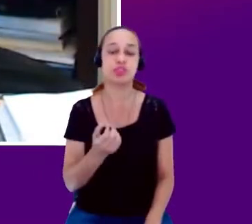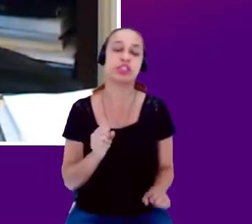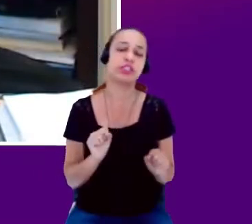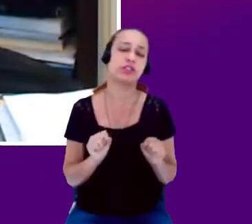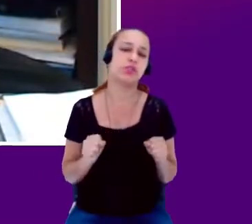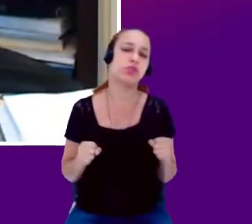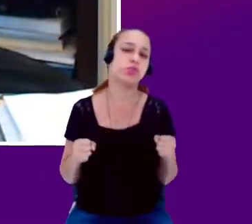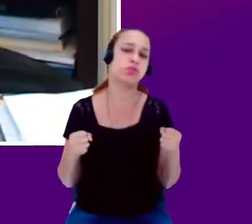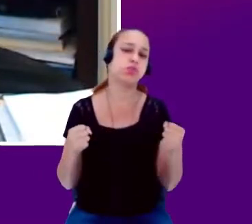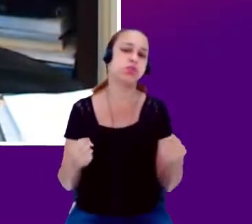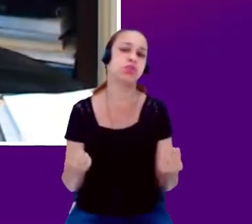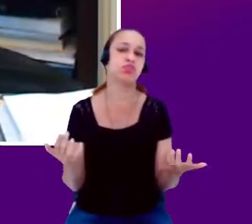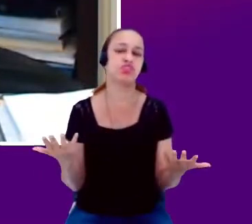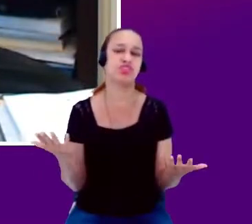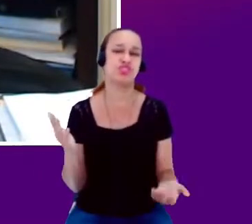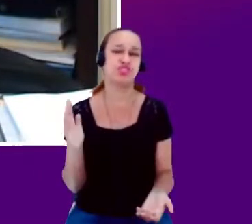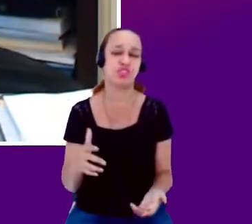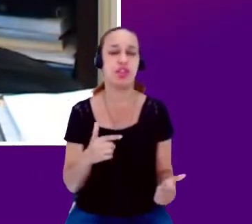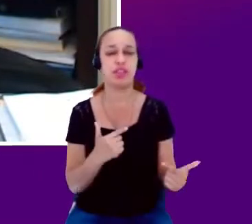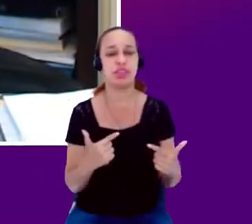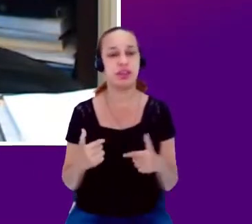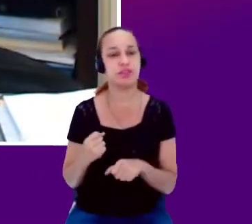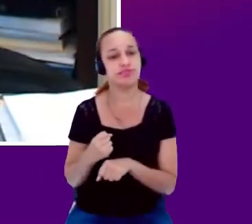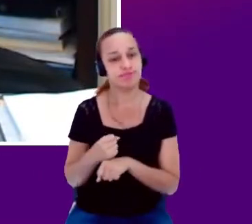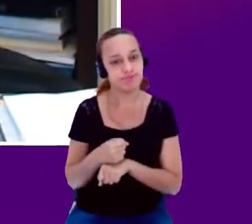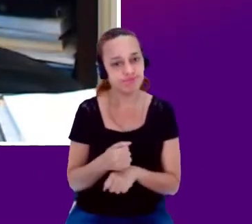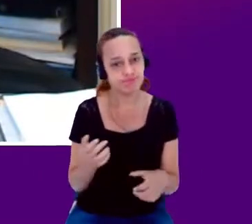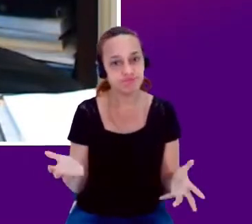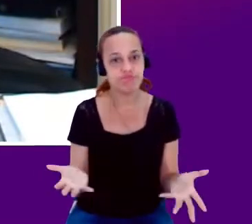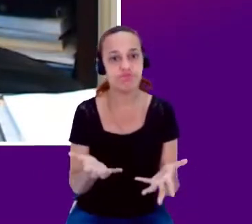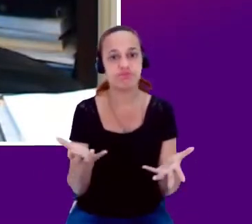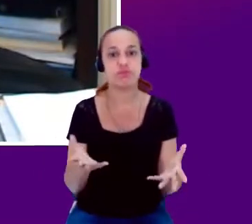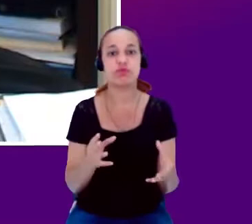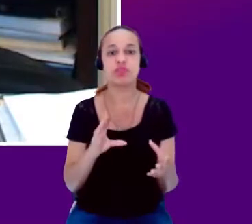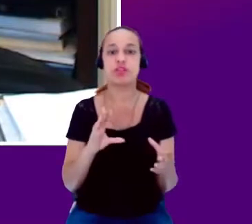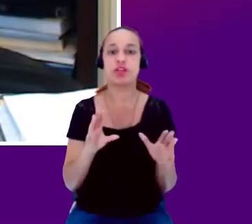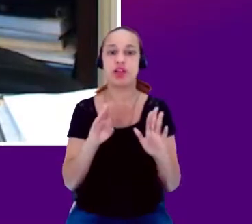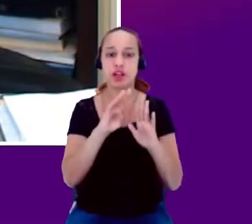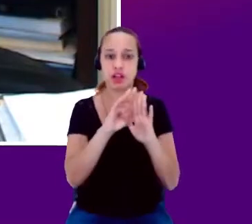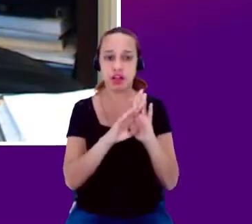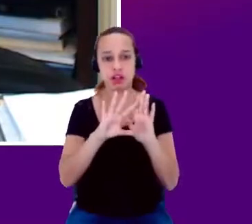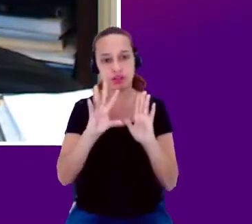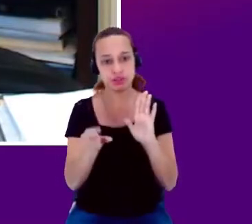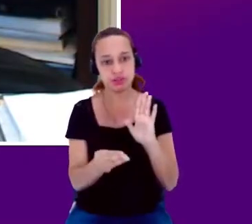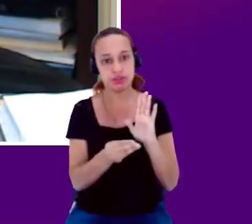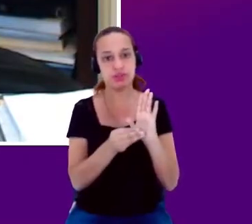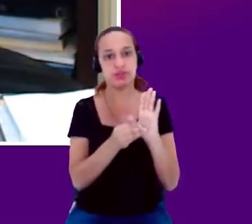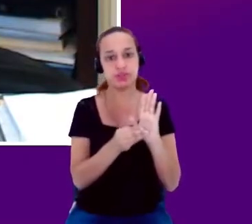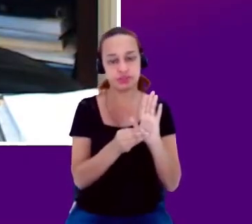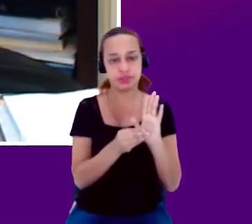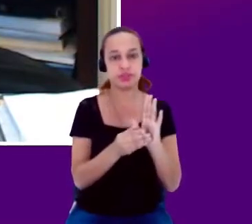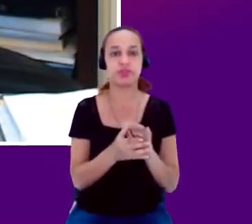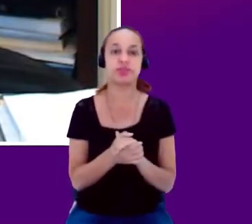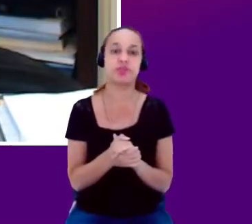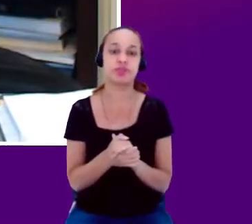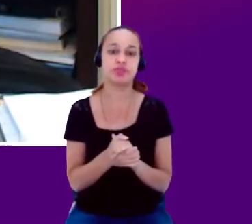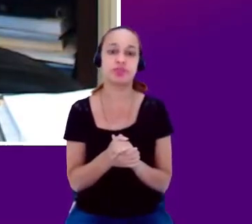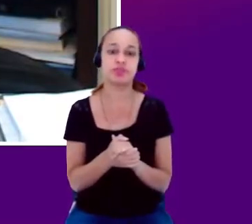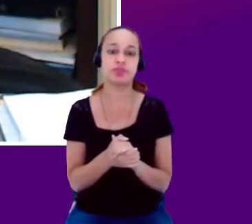esforços, grupos de trabalho que se dedicam a implementar a Lei Geral de Proteção de Dados também ao Poder